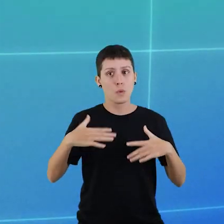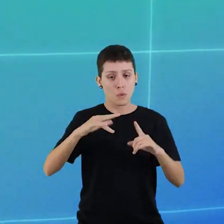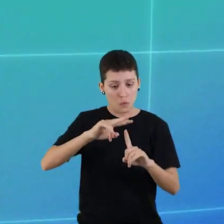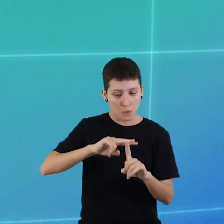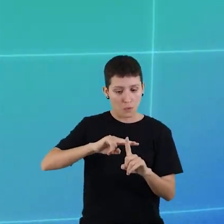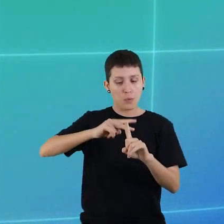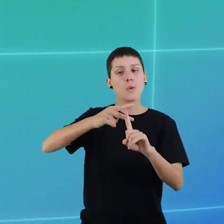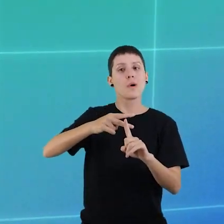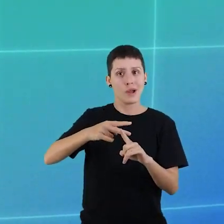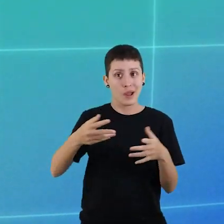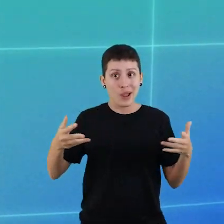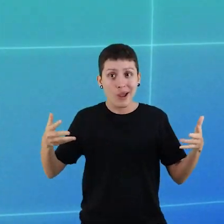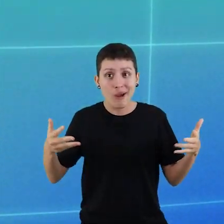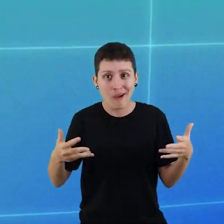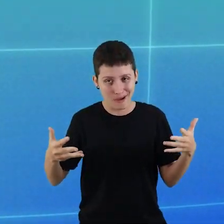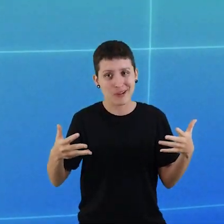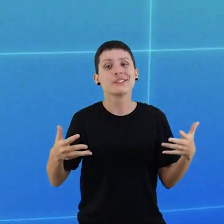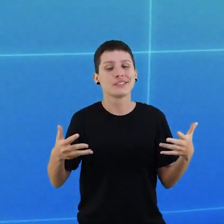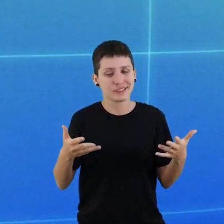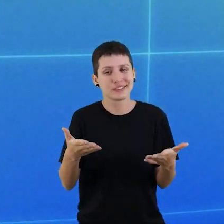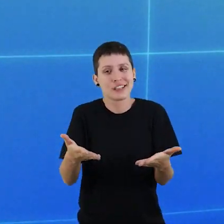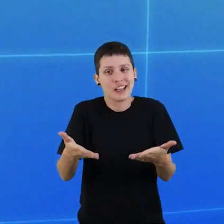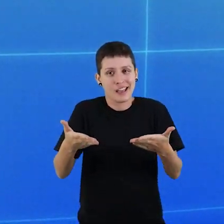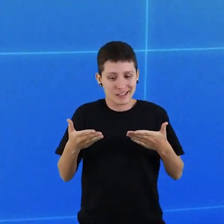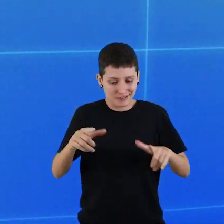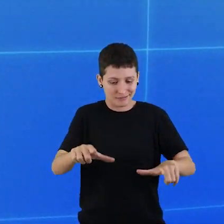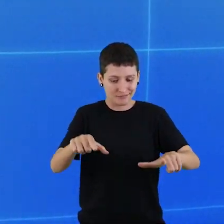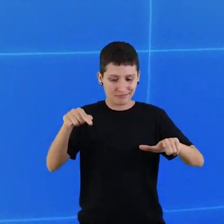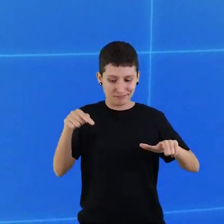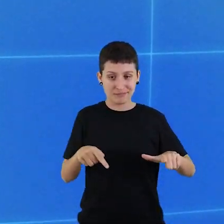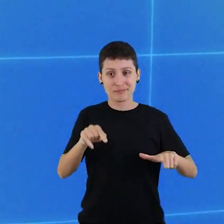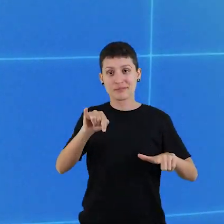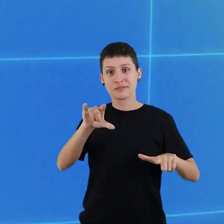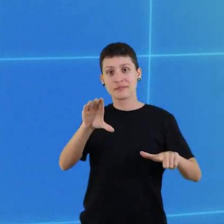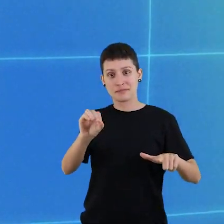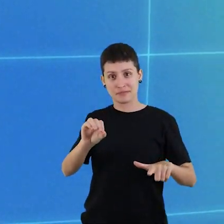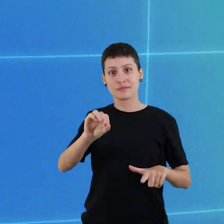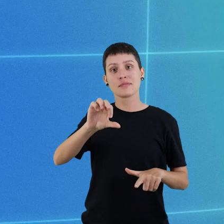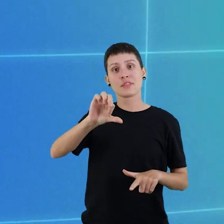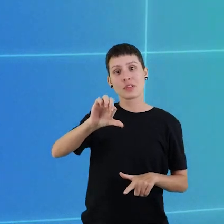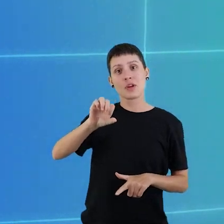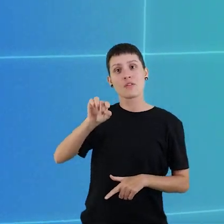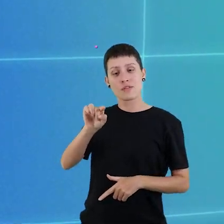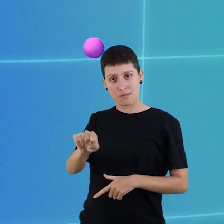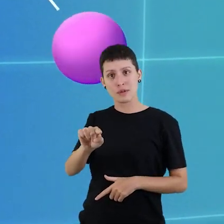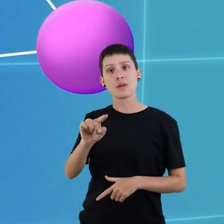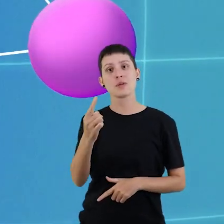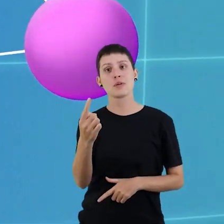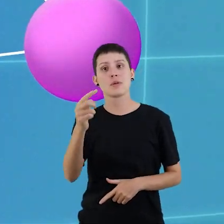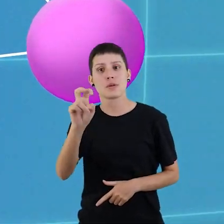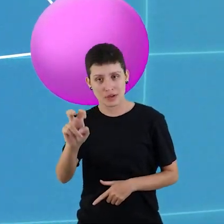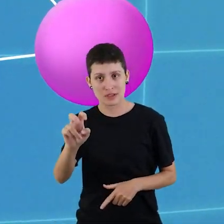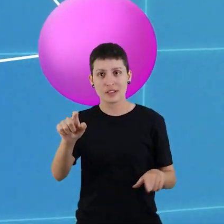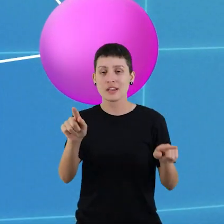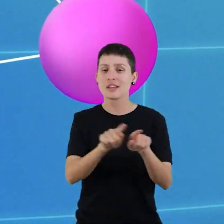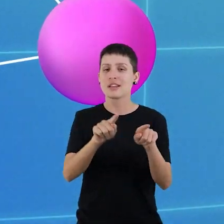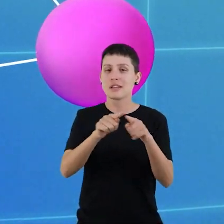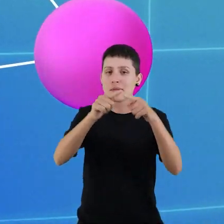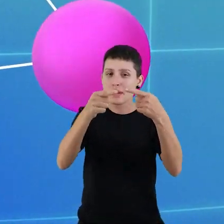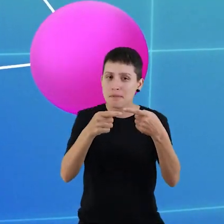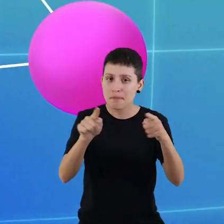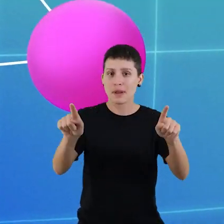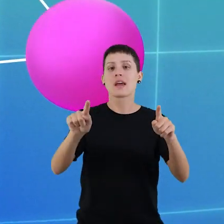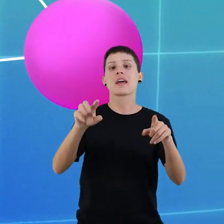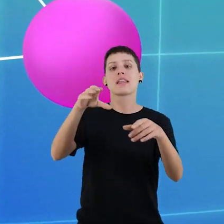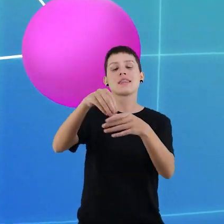E chegamos ao hoje. Recebemos a certificação ISO 9001:15, inauguramos o Global Business Center